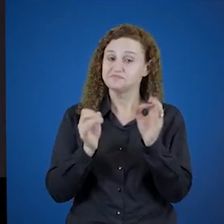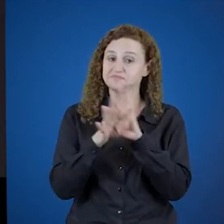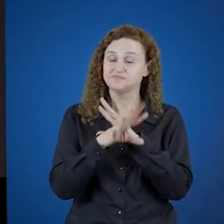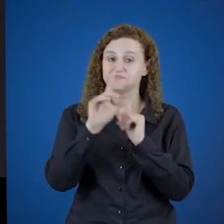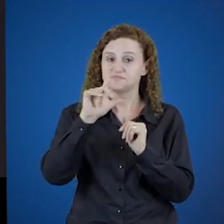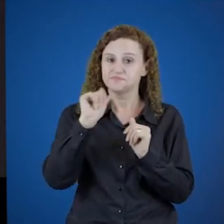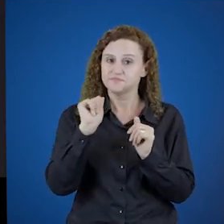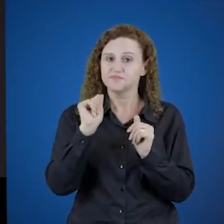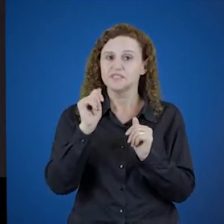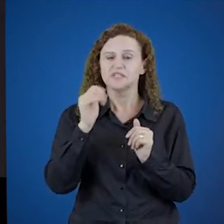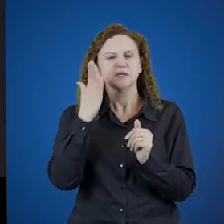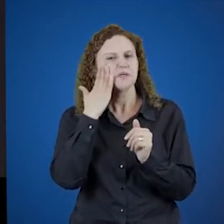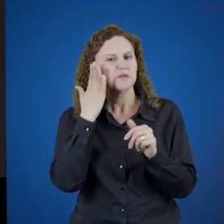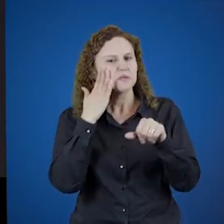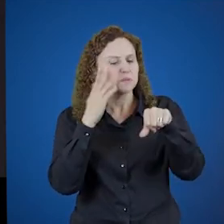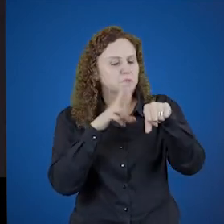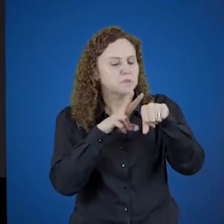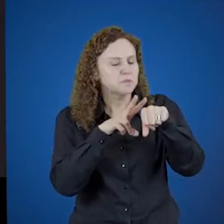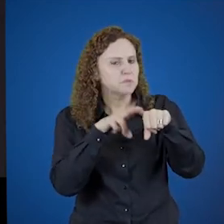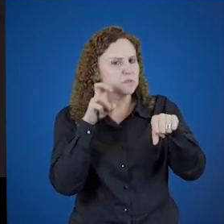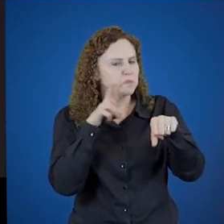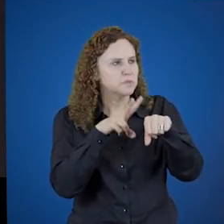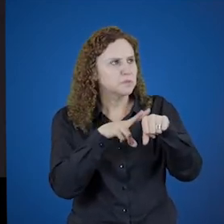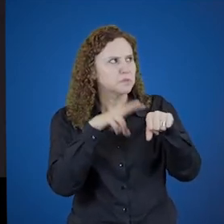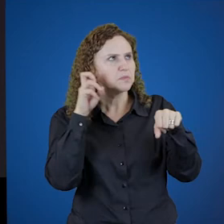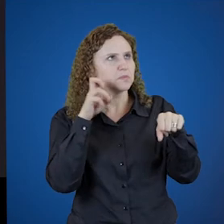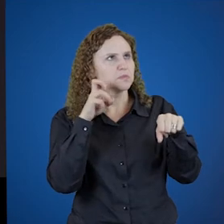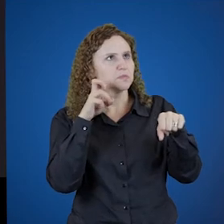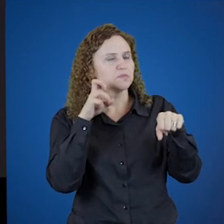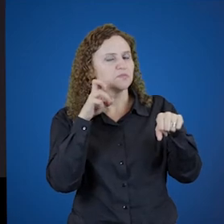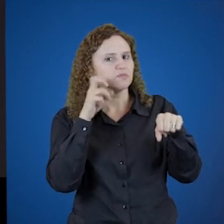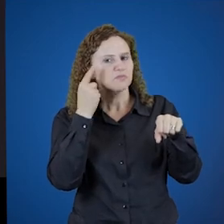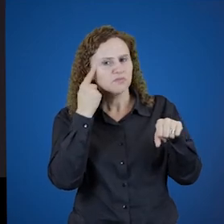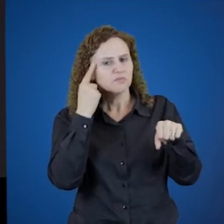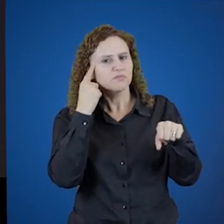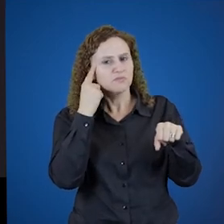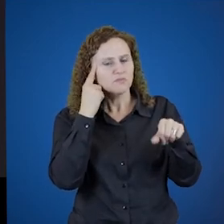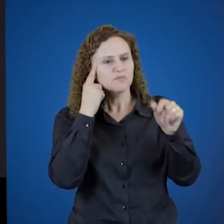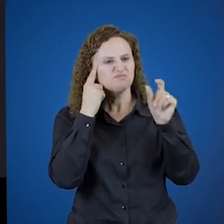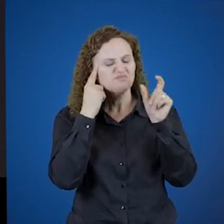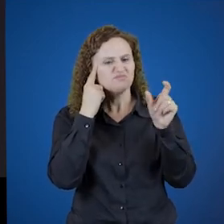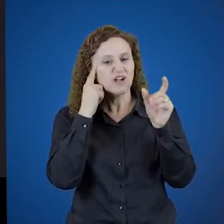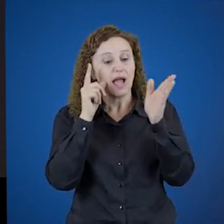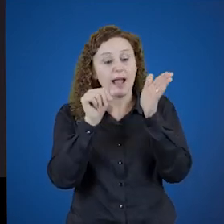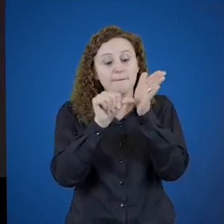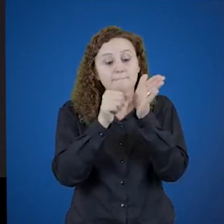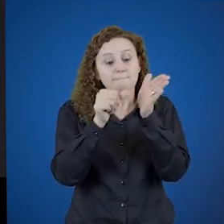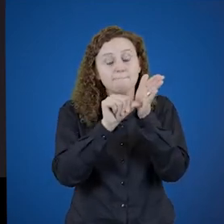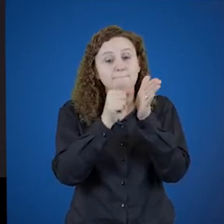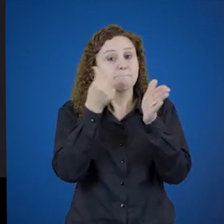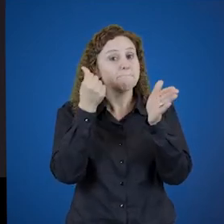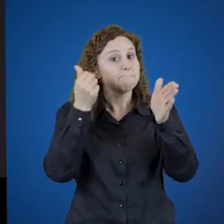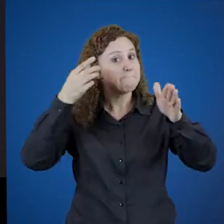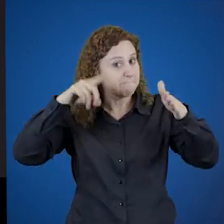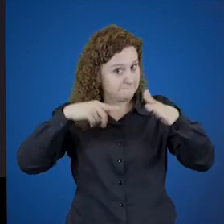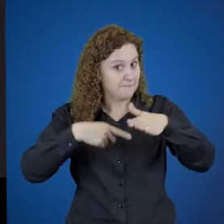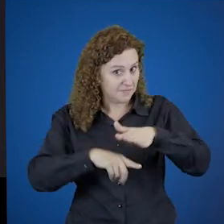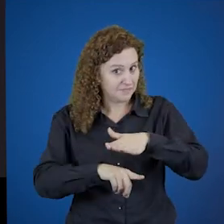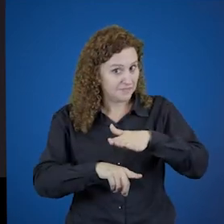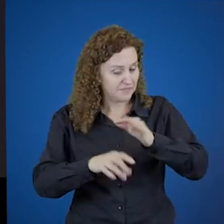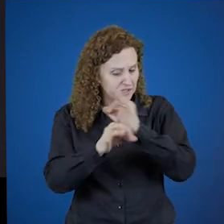e olha eu sei que pelo meu vocabulário que agricultor pertence a primeira